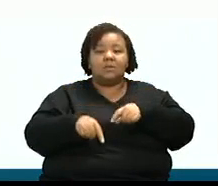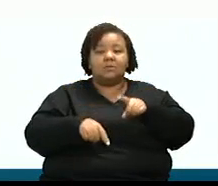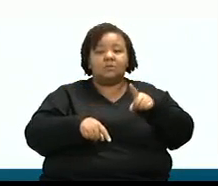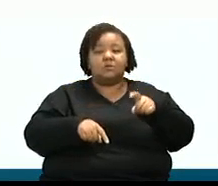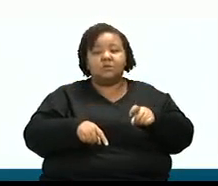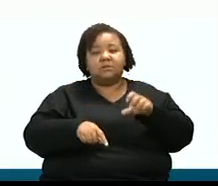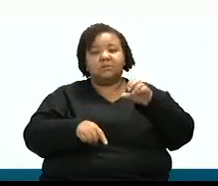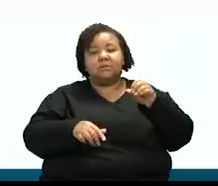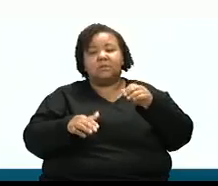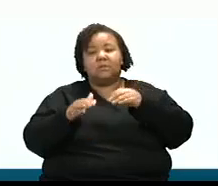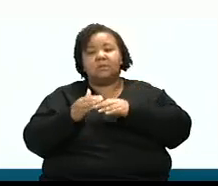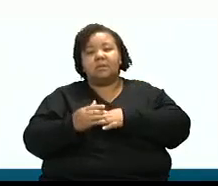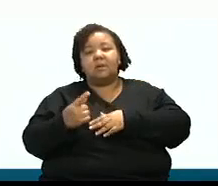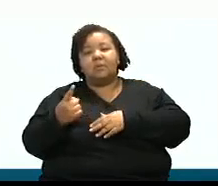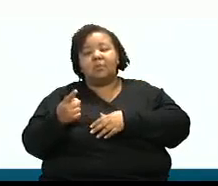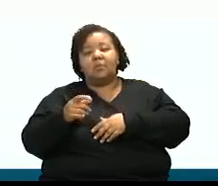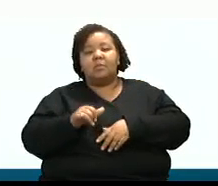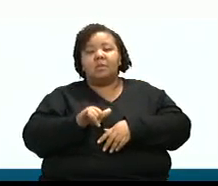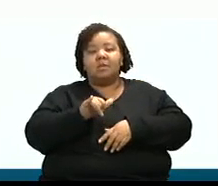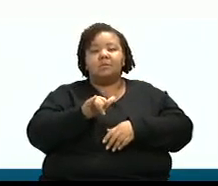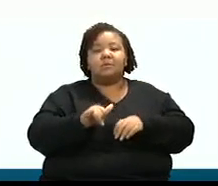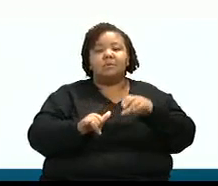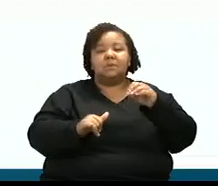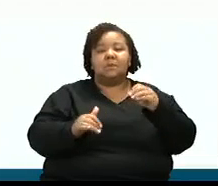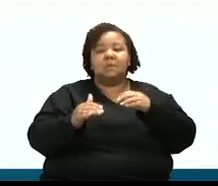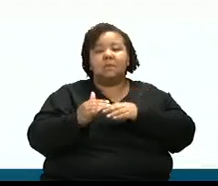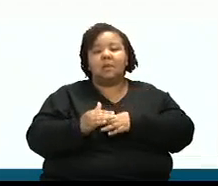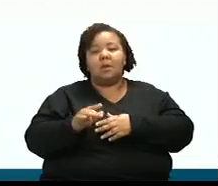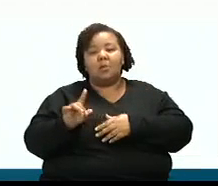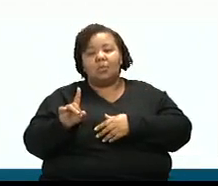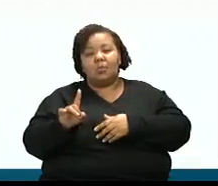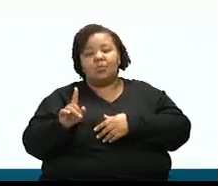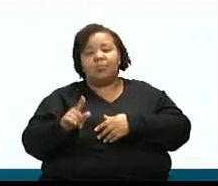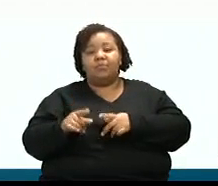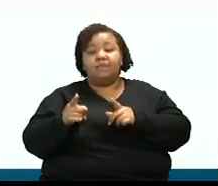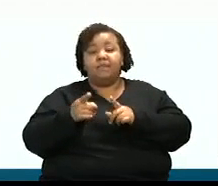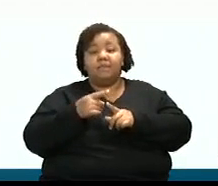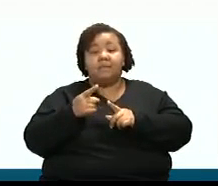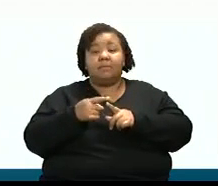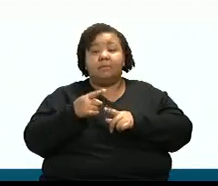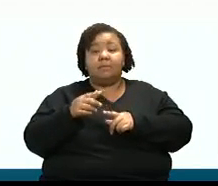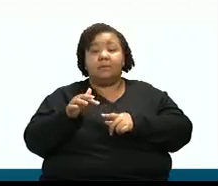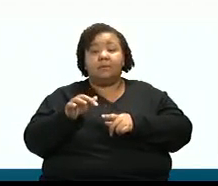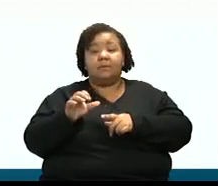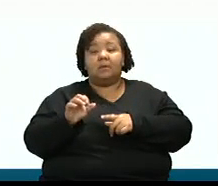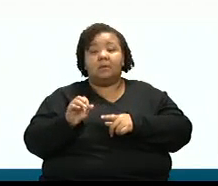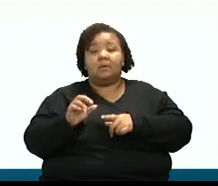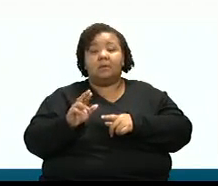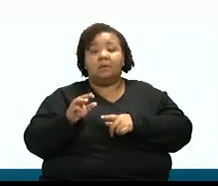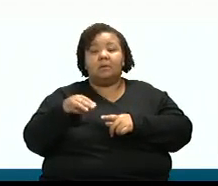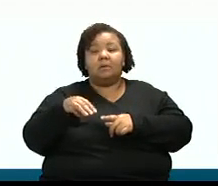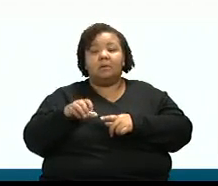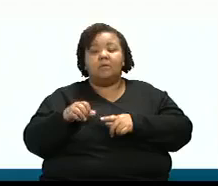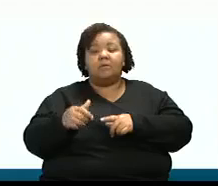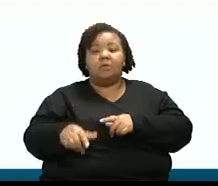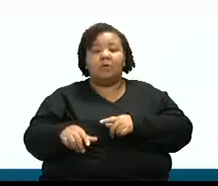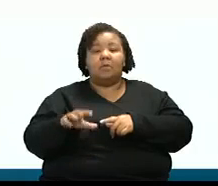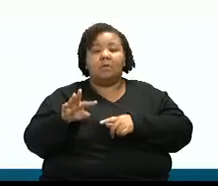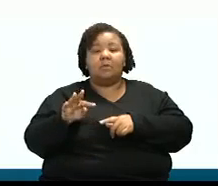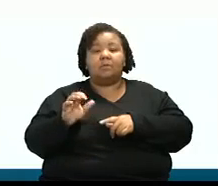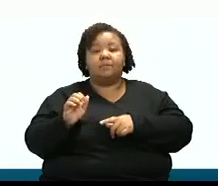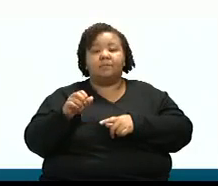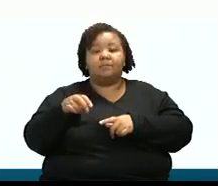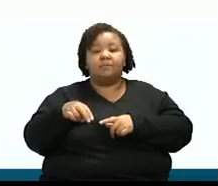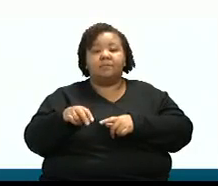1, y varia de 0 a 1. Quando eu tomo a primeira forma, a forma tangencial ou a circulação